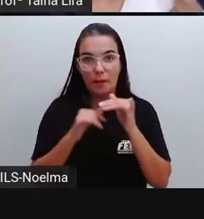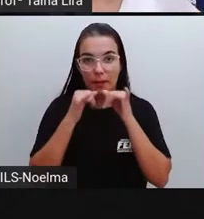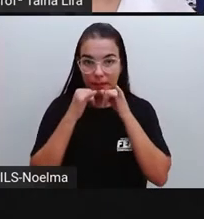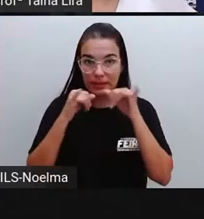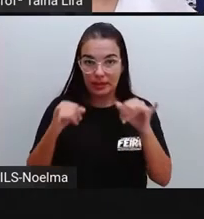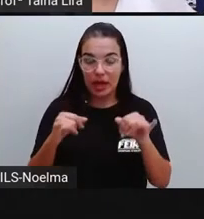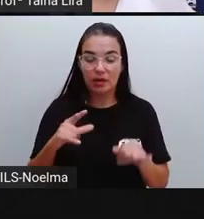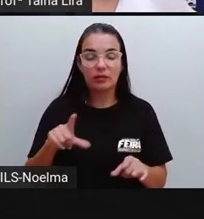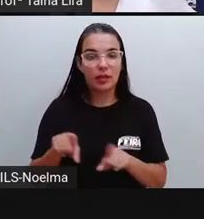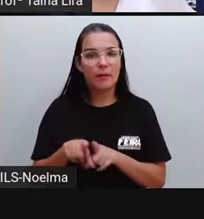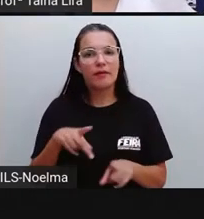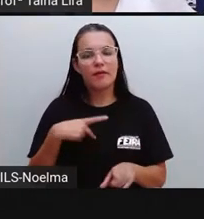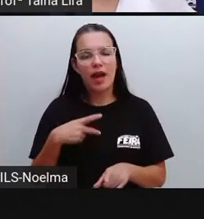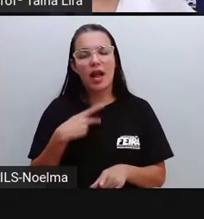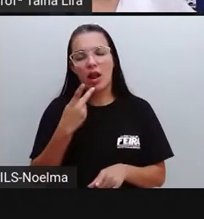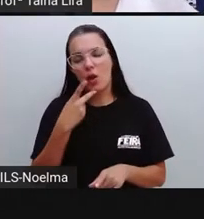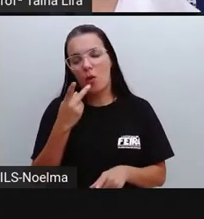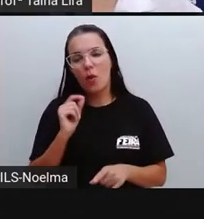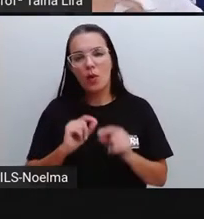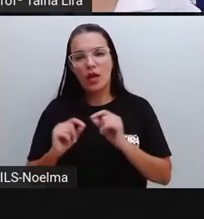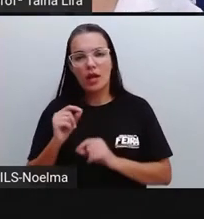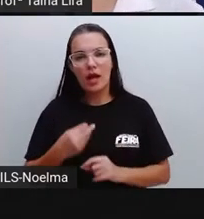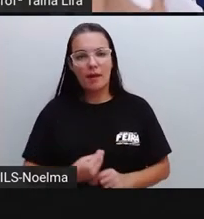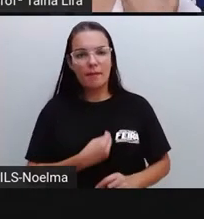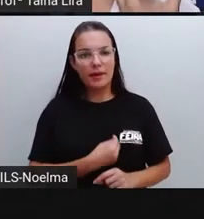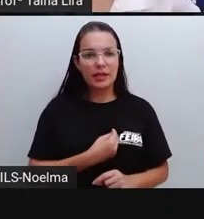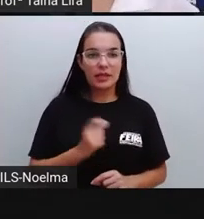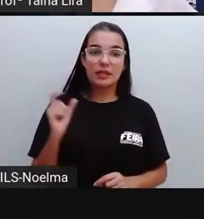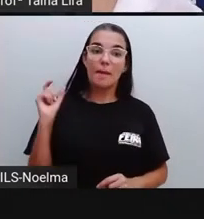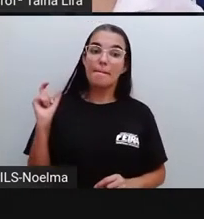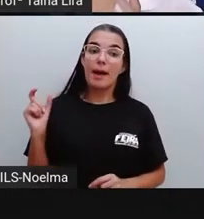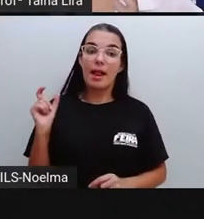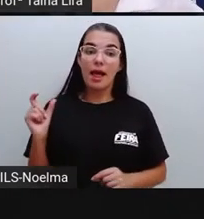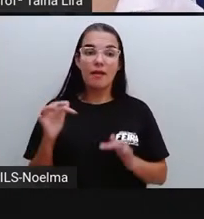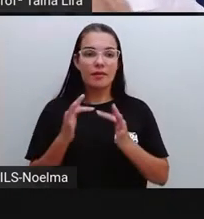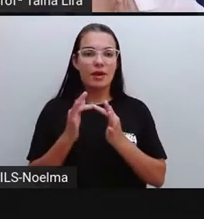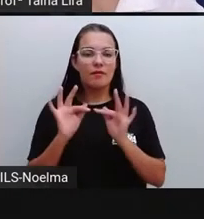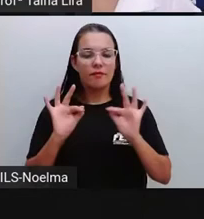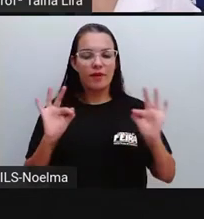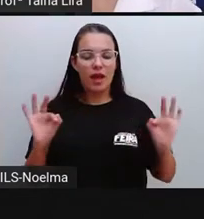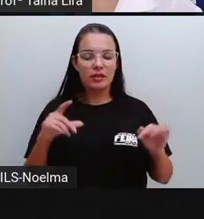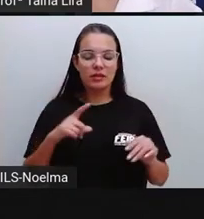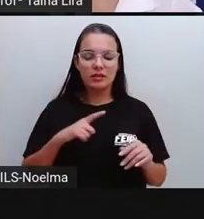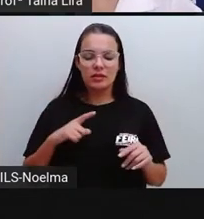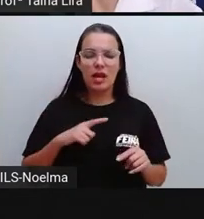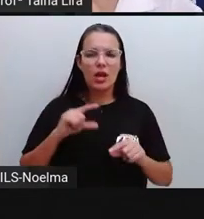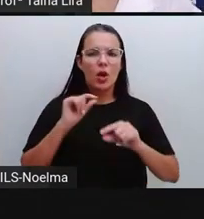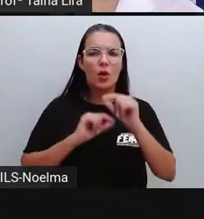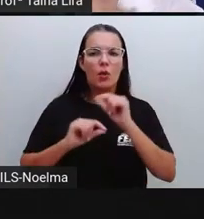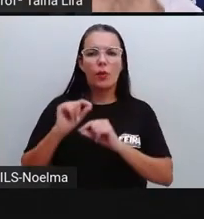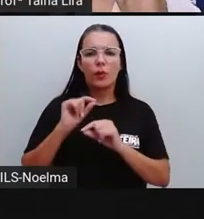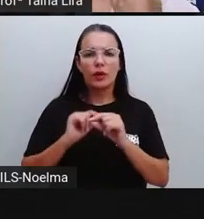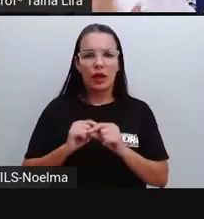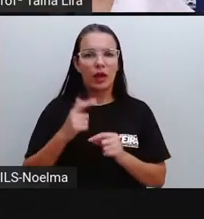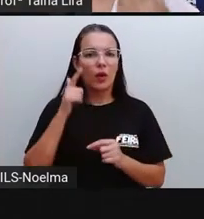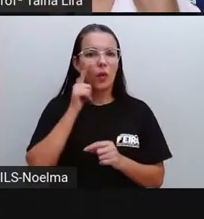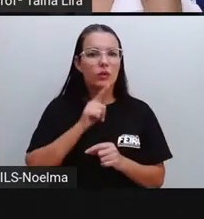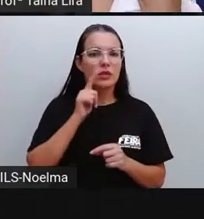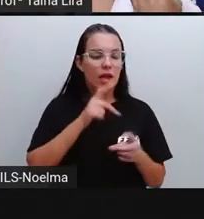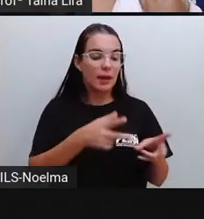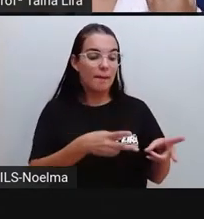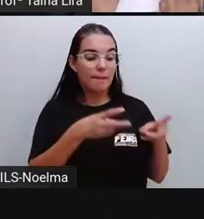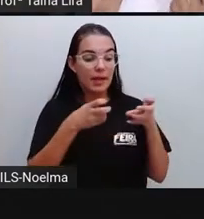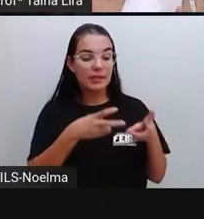da presença de palavras e frases que tem ali a gente consegue perceber que